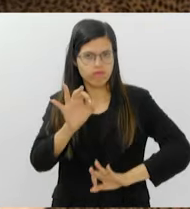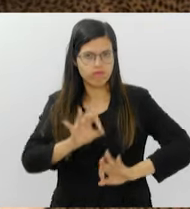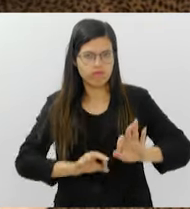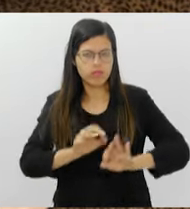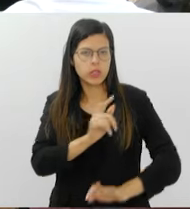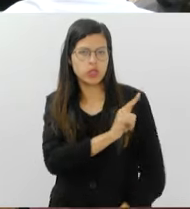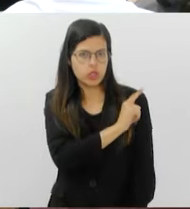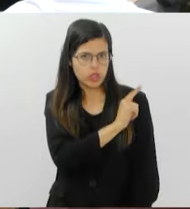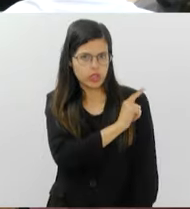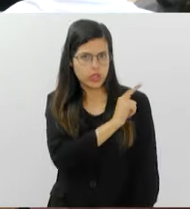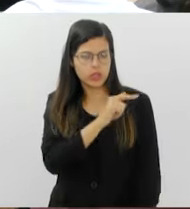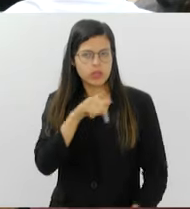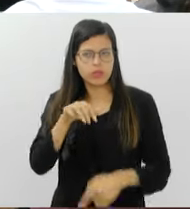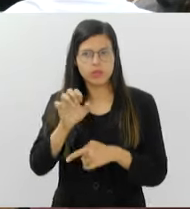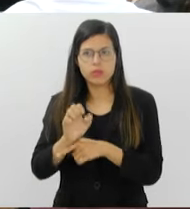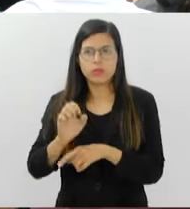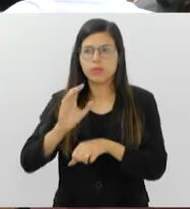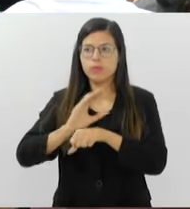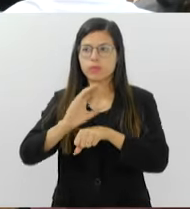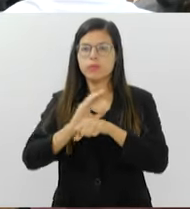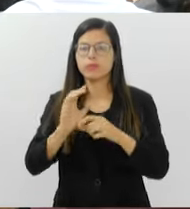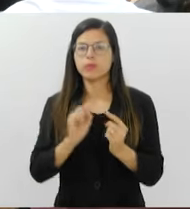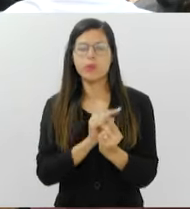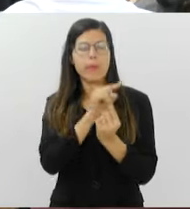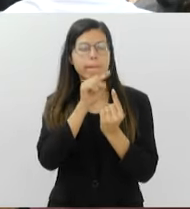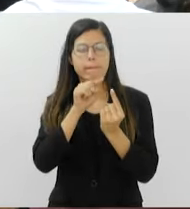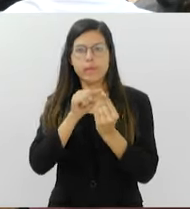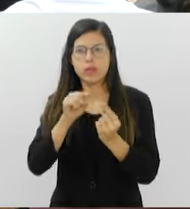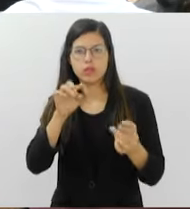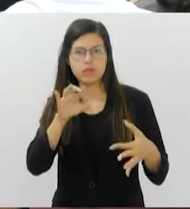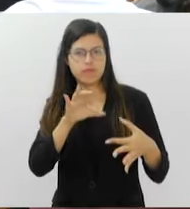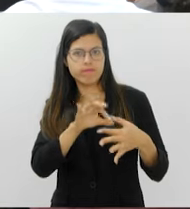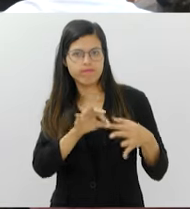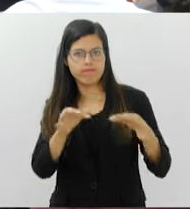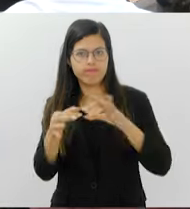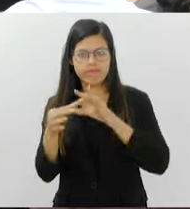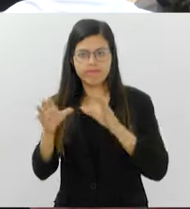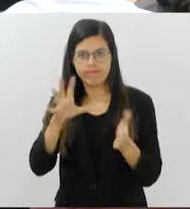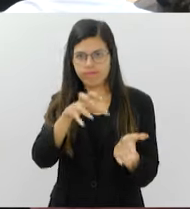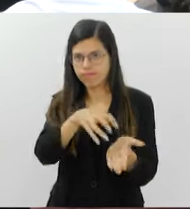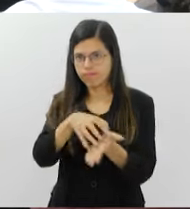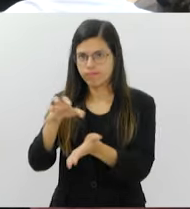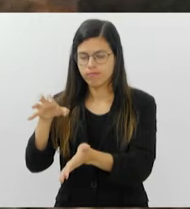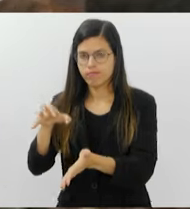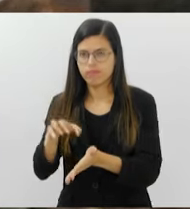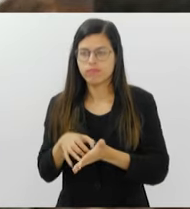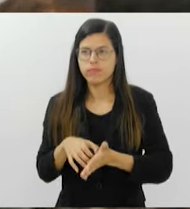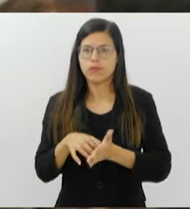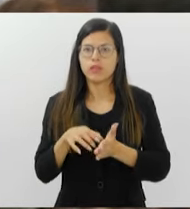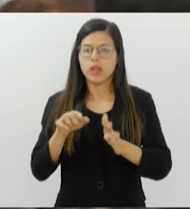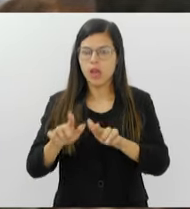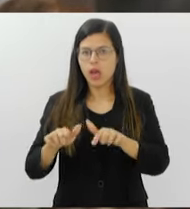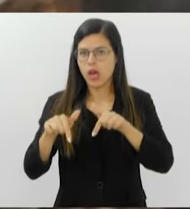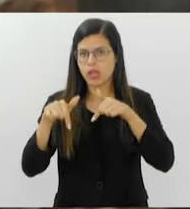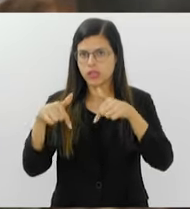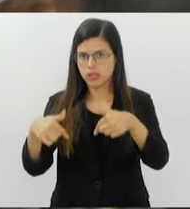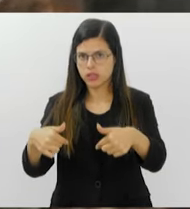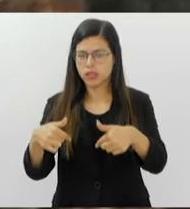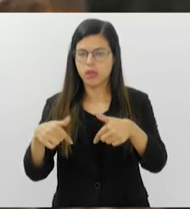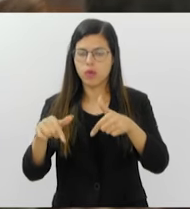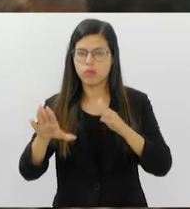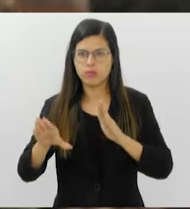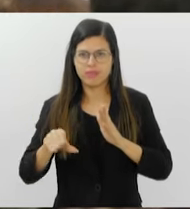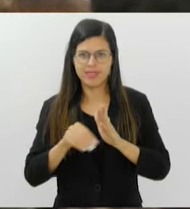do Estado, o curso teve o objetivo de integrar os órgãos envolvidos na implementação e execução das